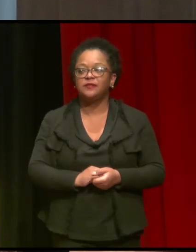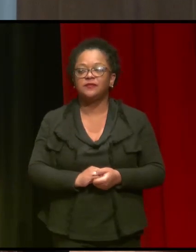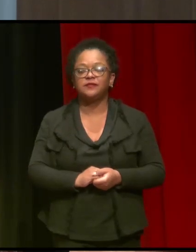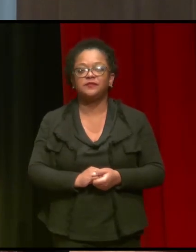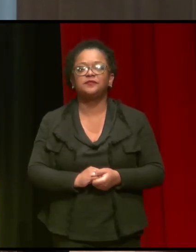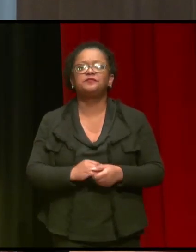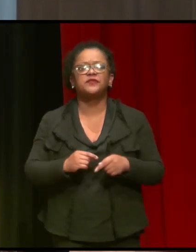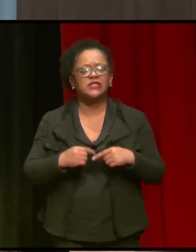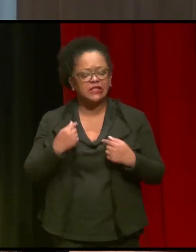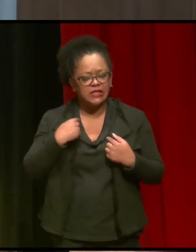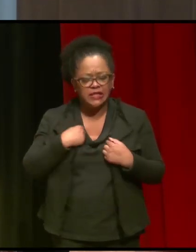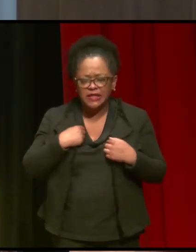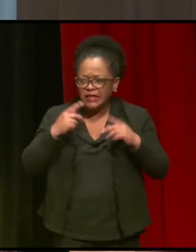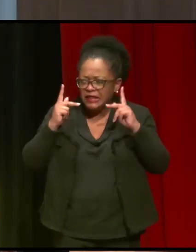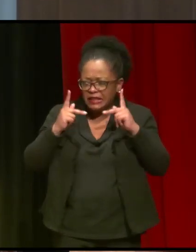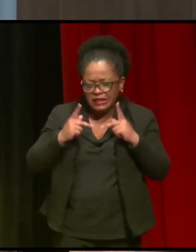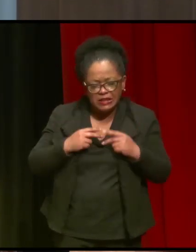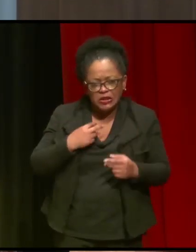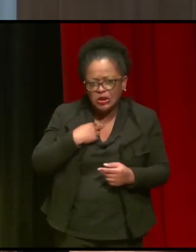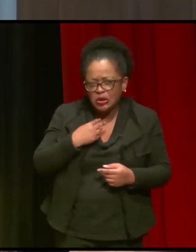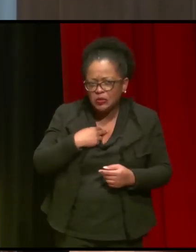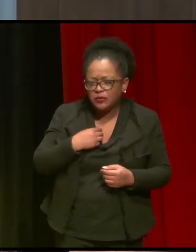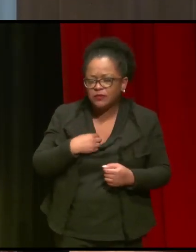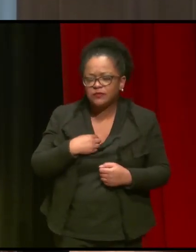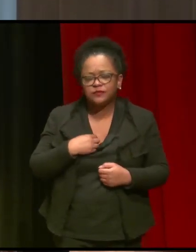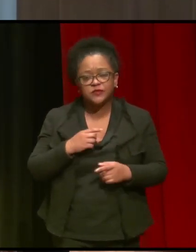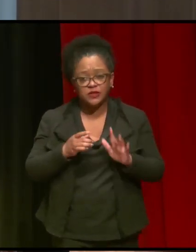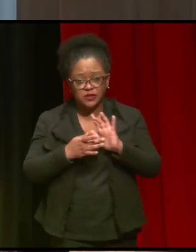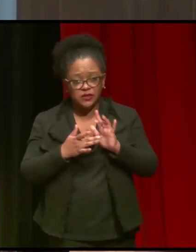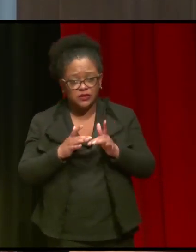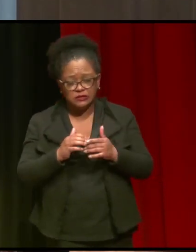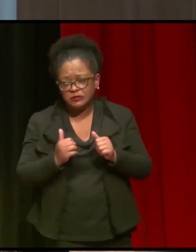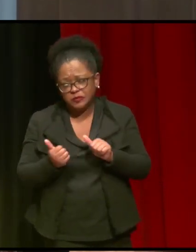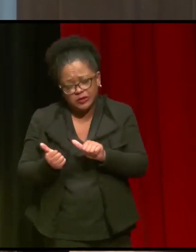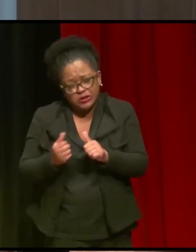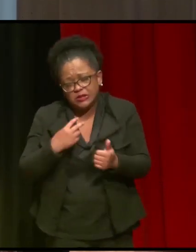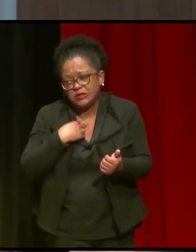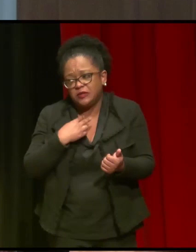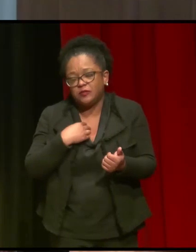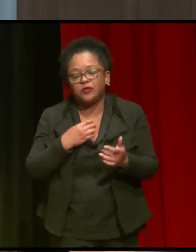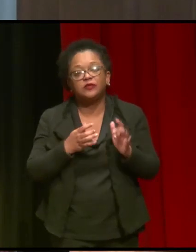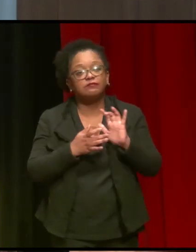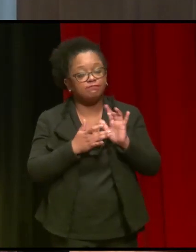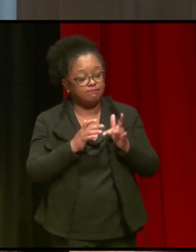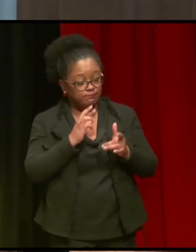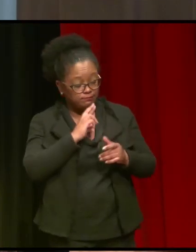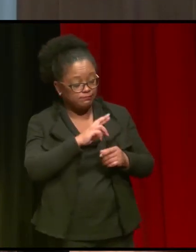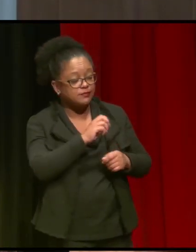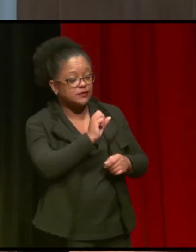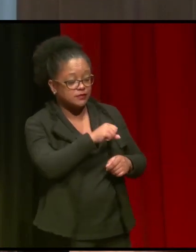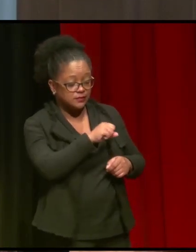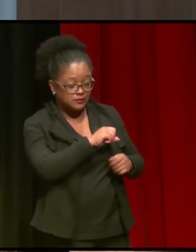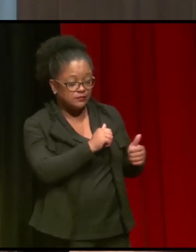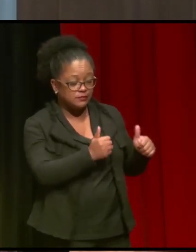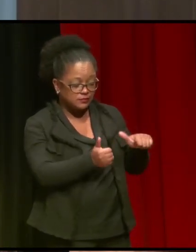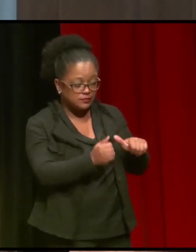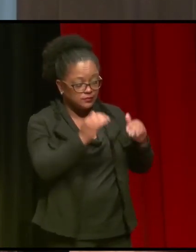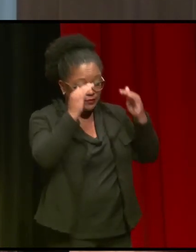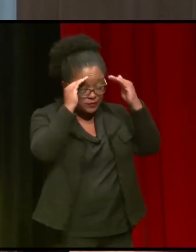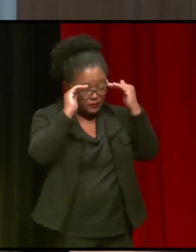tua sandália, não vou te batizar. Jesus falou assim, não, vamos ser batizados porque eu vim cumprir a lei de Deus. Eu vim cumprir o que Deus me pediu para